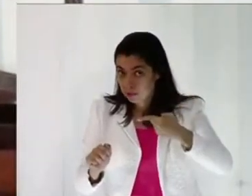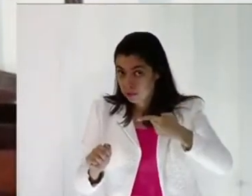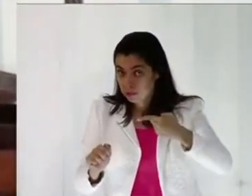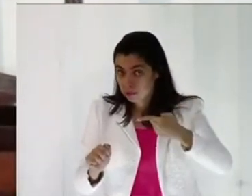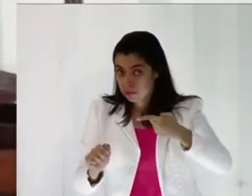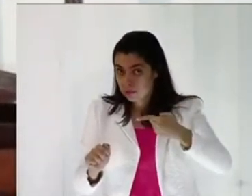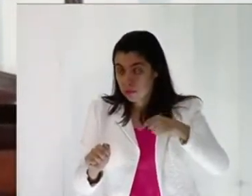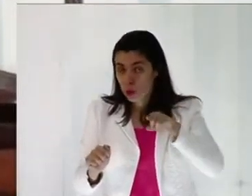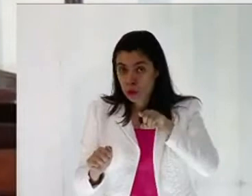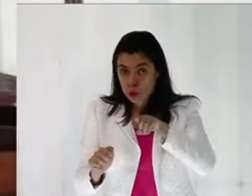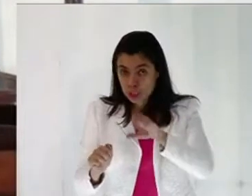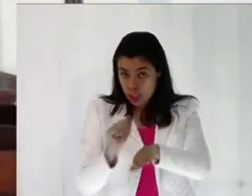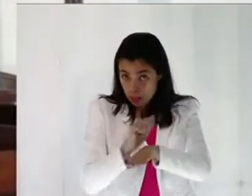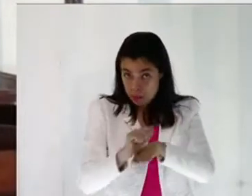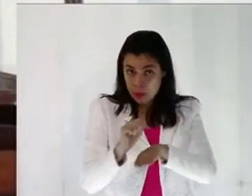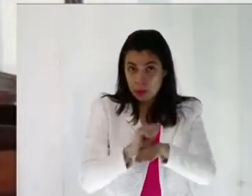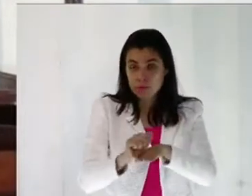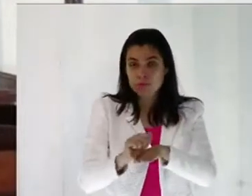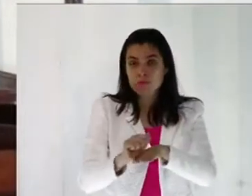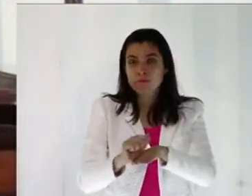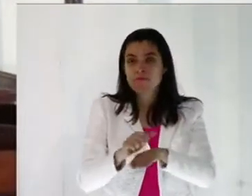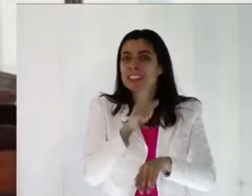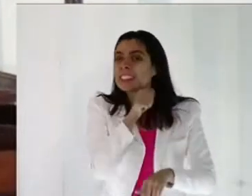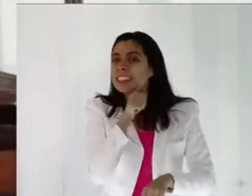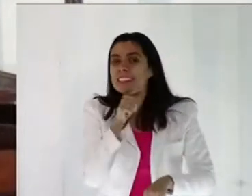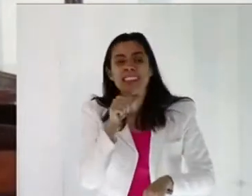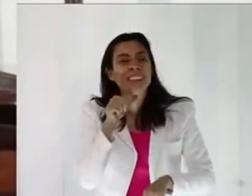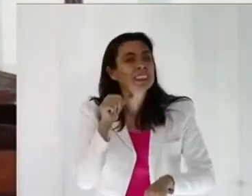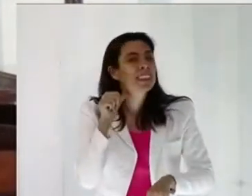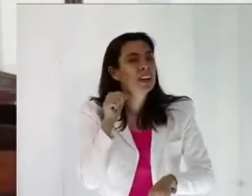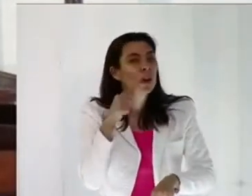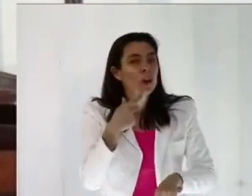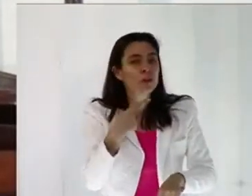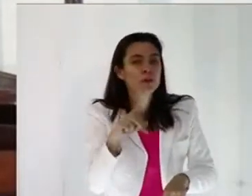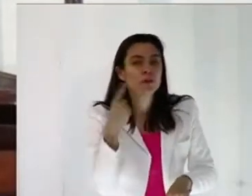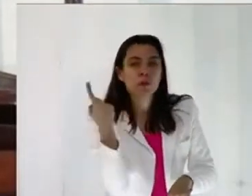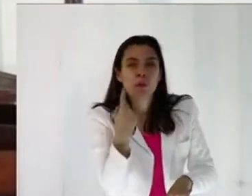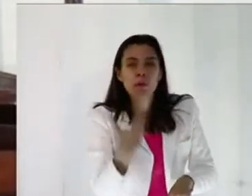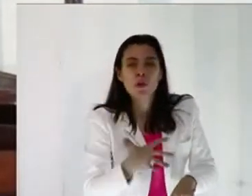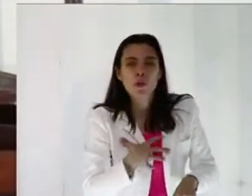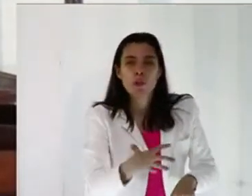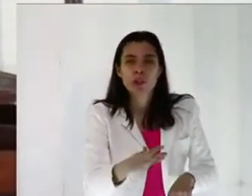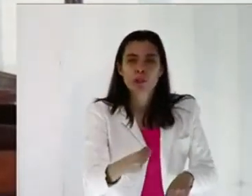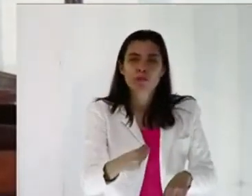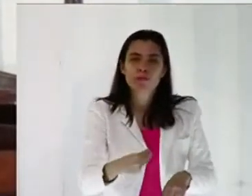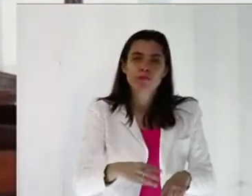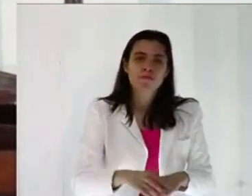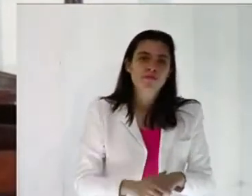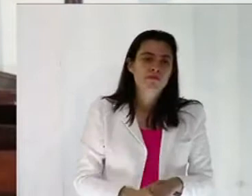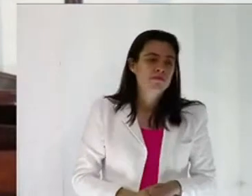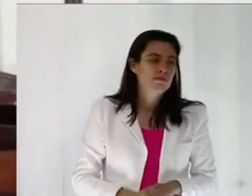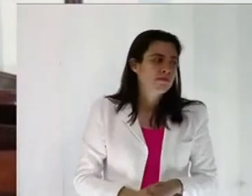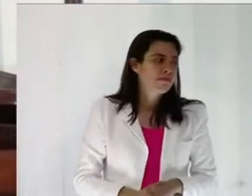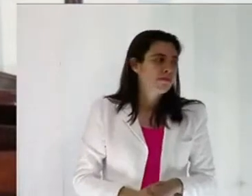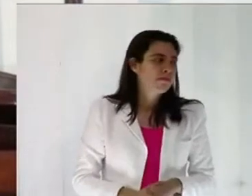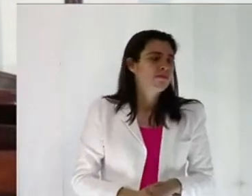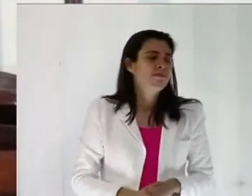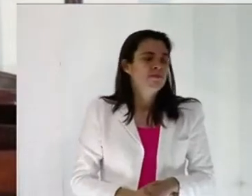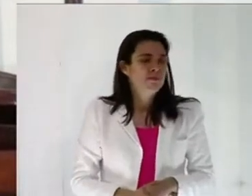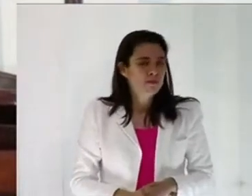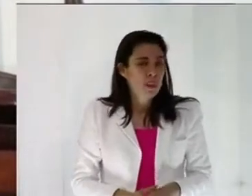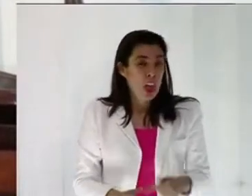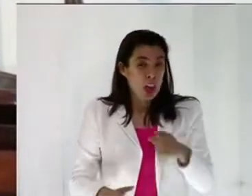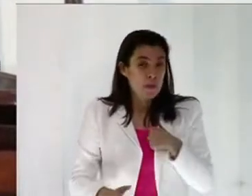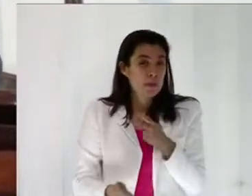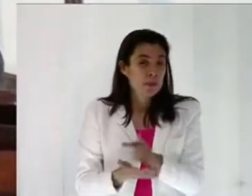ama, o seu único filho, em sacrifício. Nesta hora, irmãos, todas as vezes que eu vou meditar nesta passagem, eu